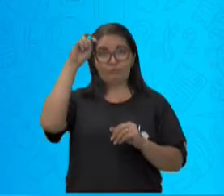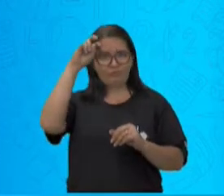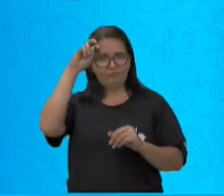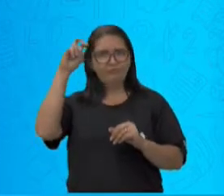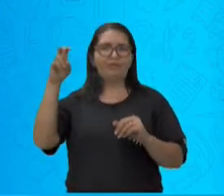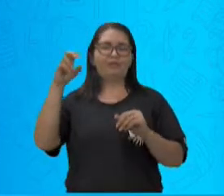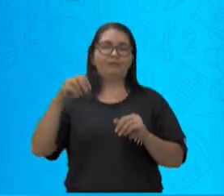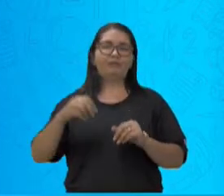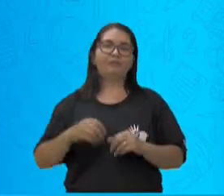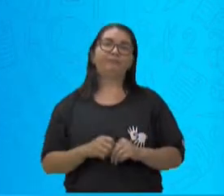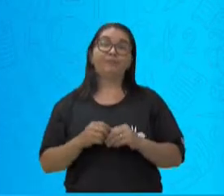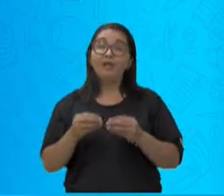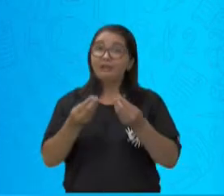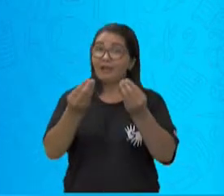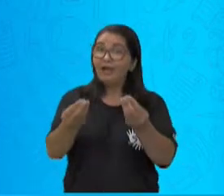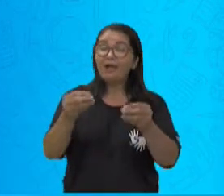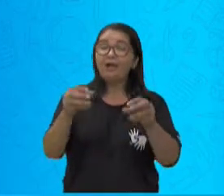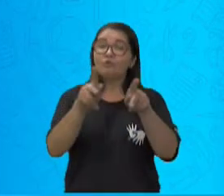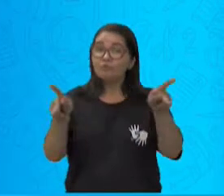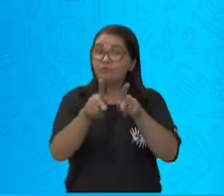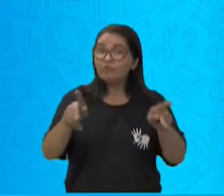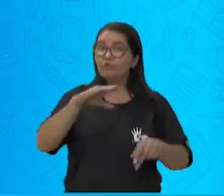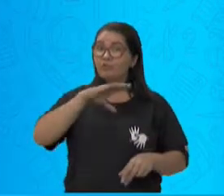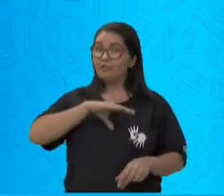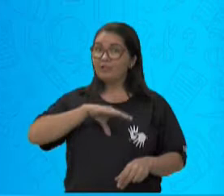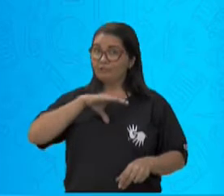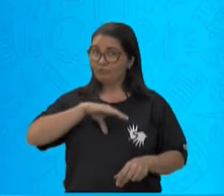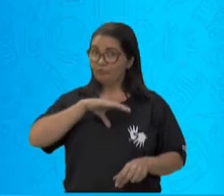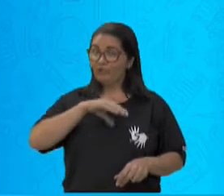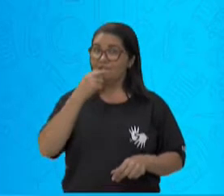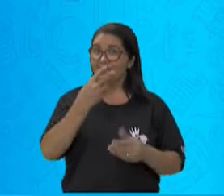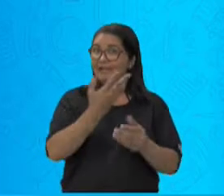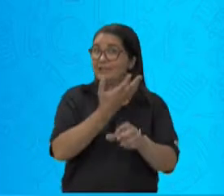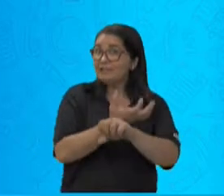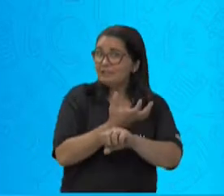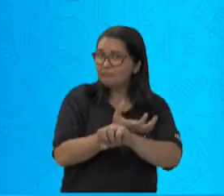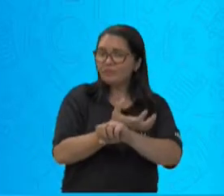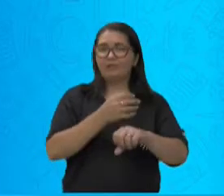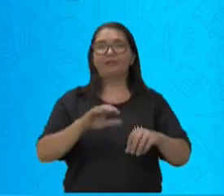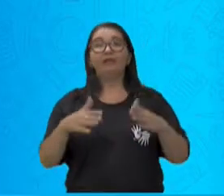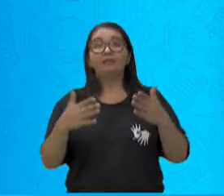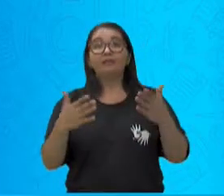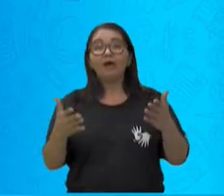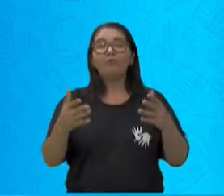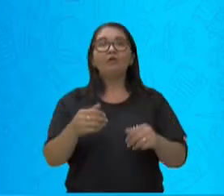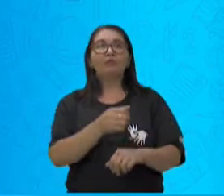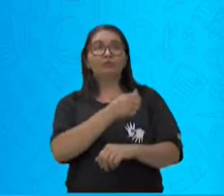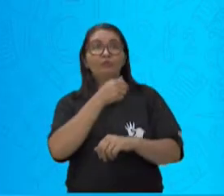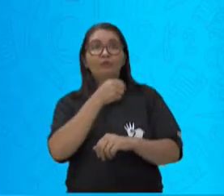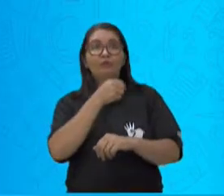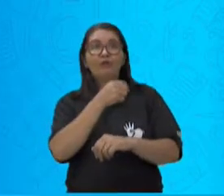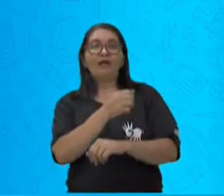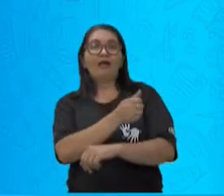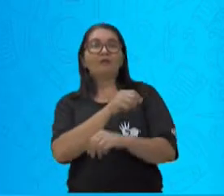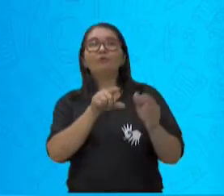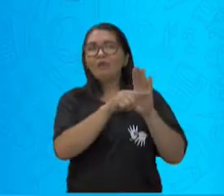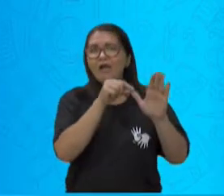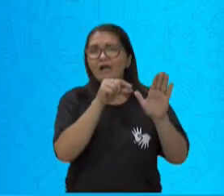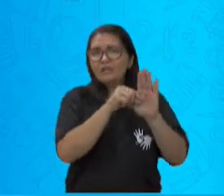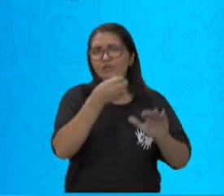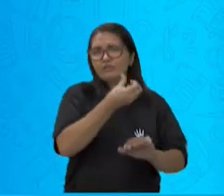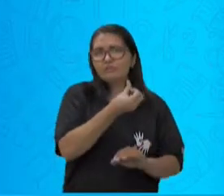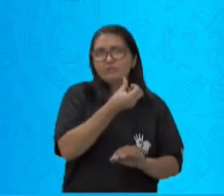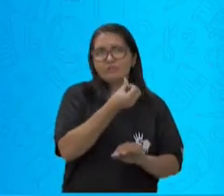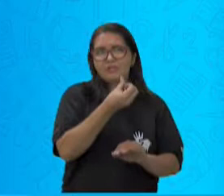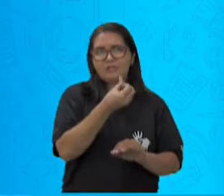portuguesa. Artigo 6º. Cada concorrente poderá participar com apenas uma produção de texto